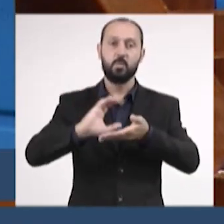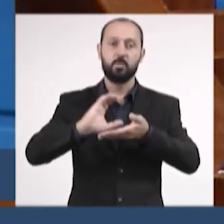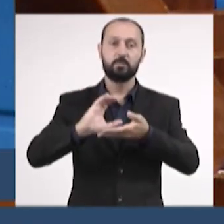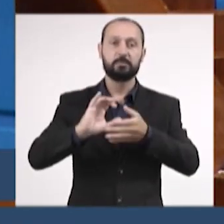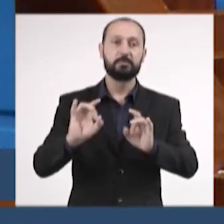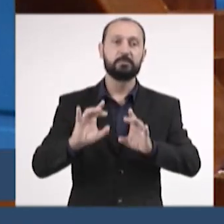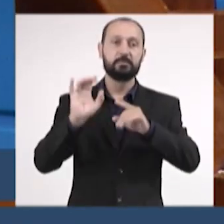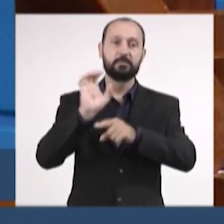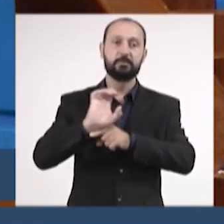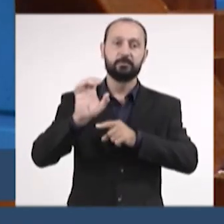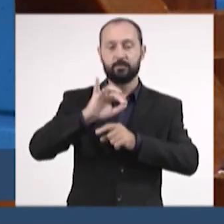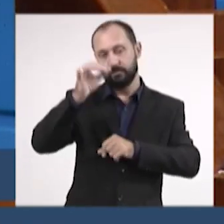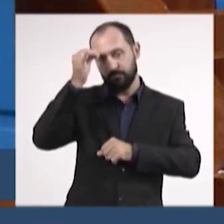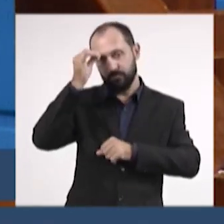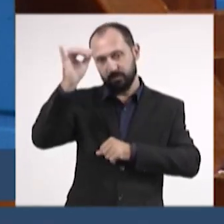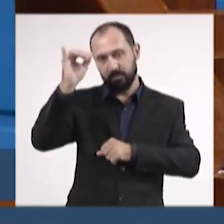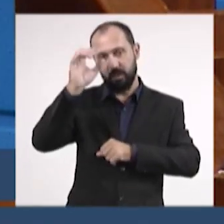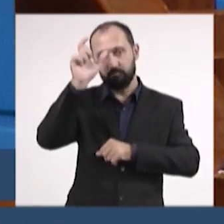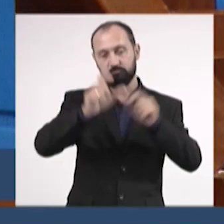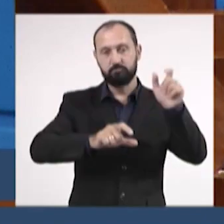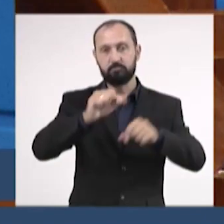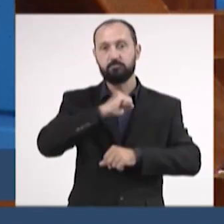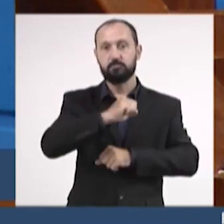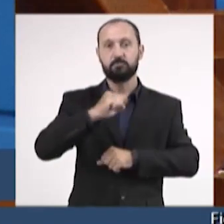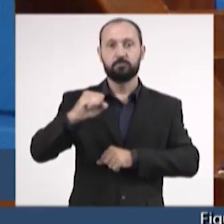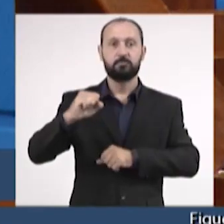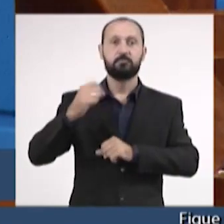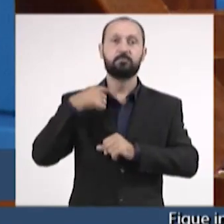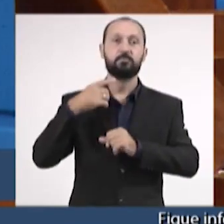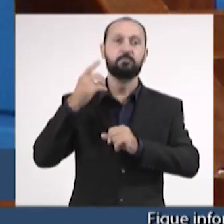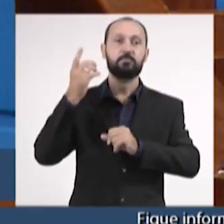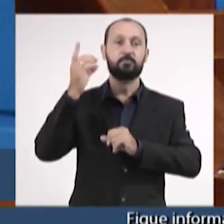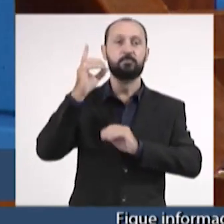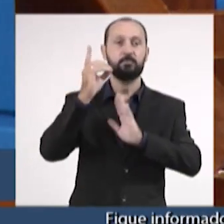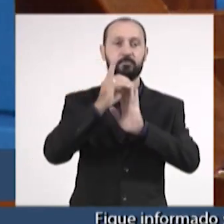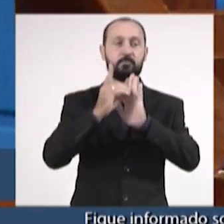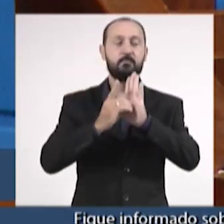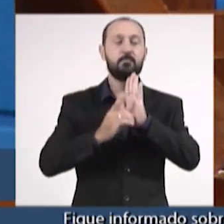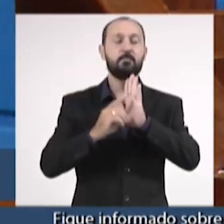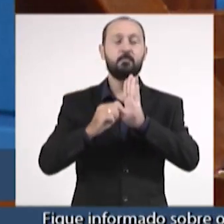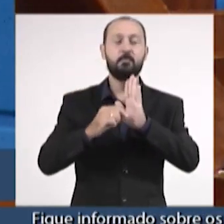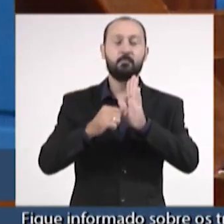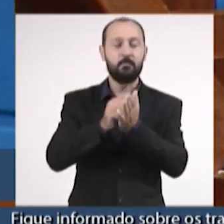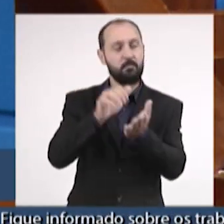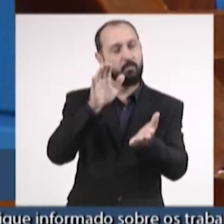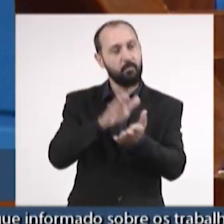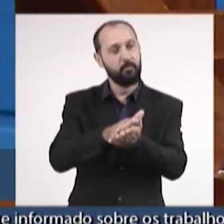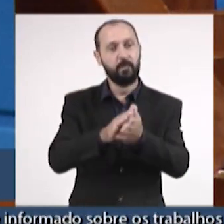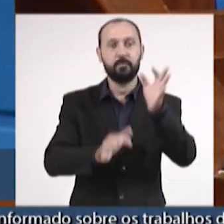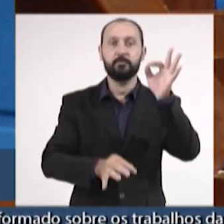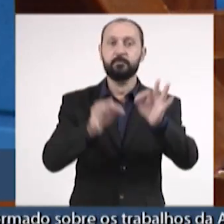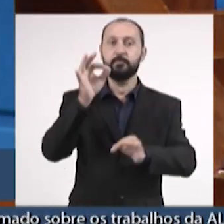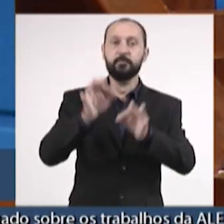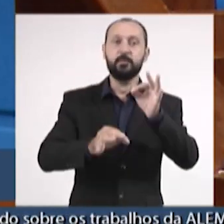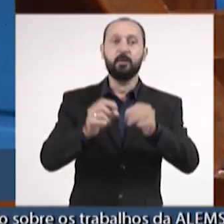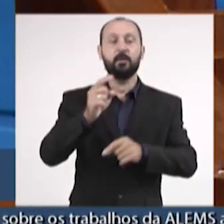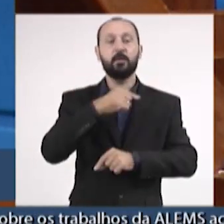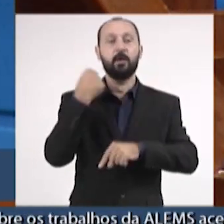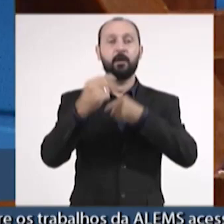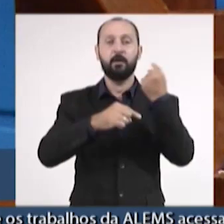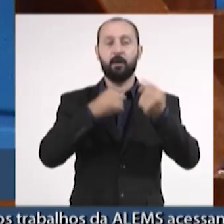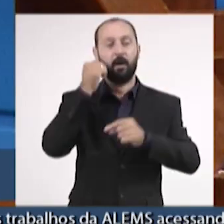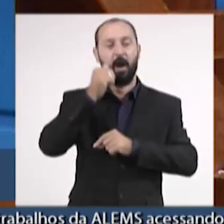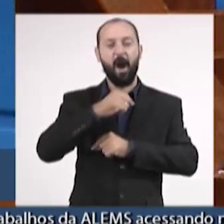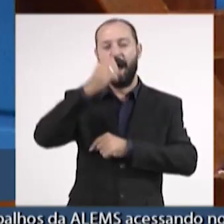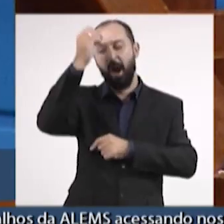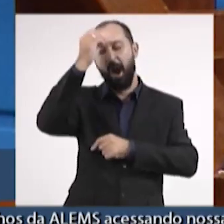de enfrentamento ao feminicídio, com base nas diretrizes para investigar, processar, julgar as mortes violentas